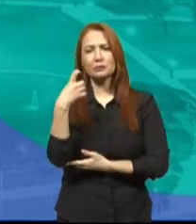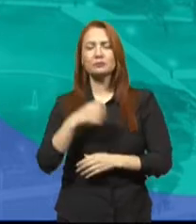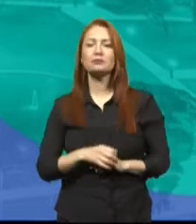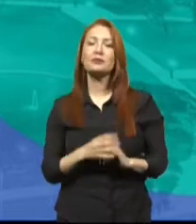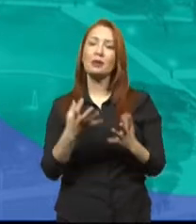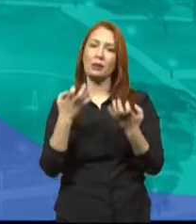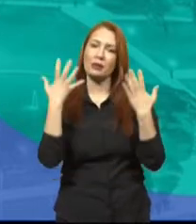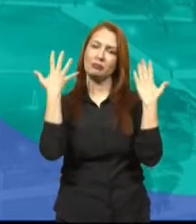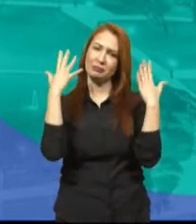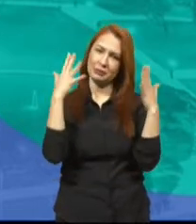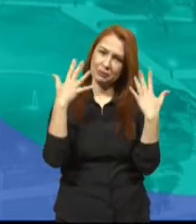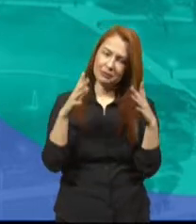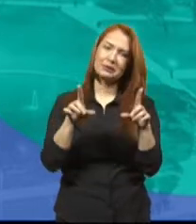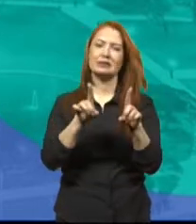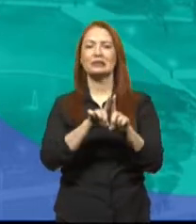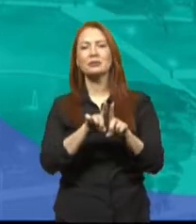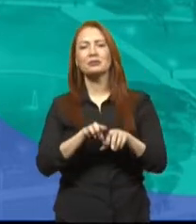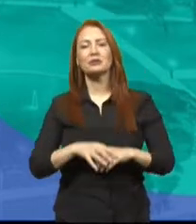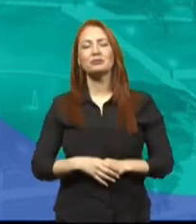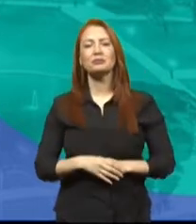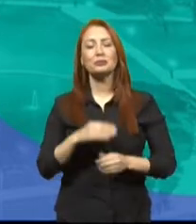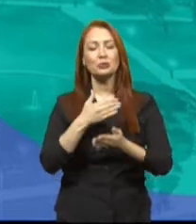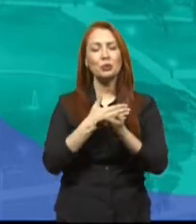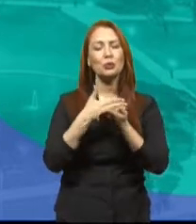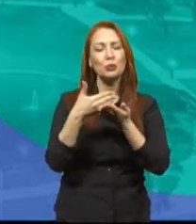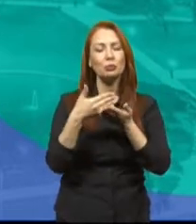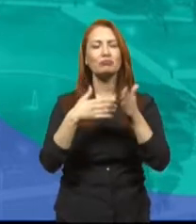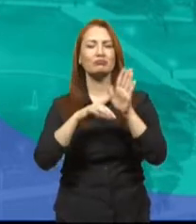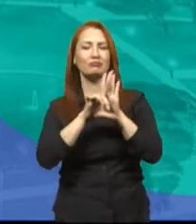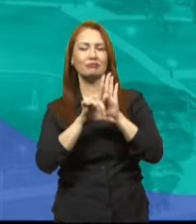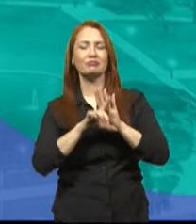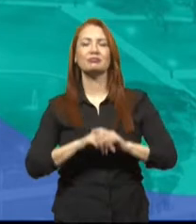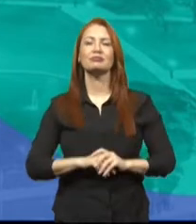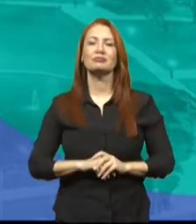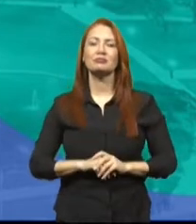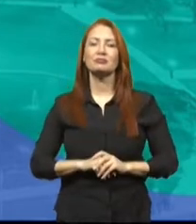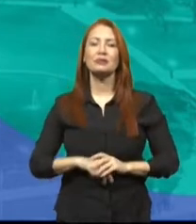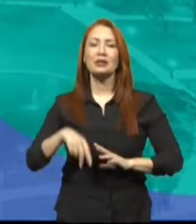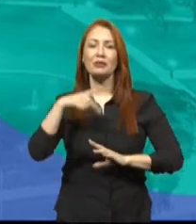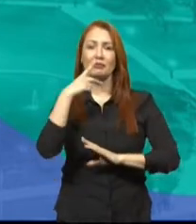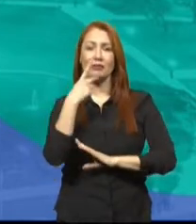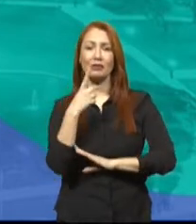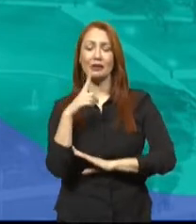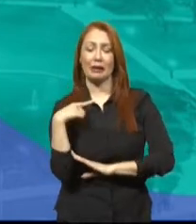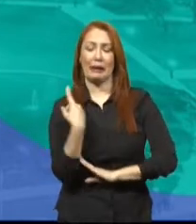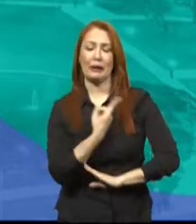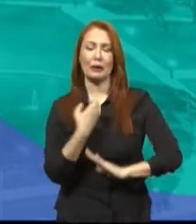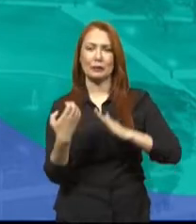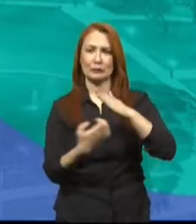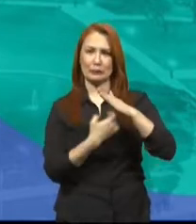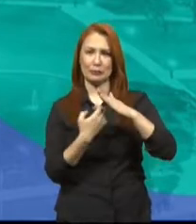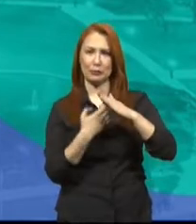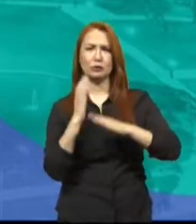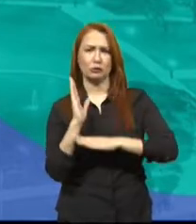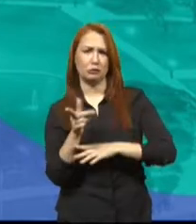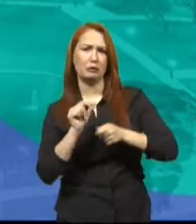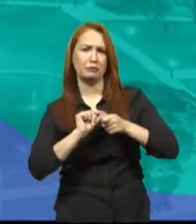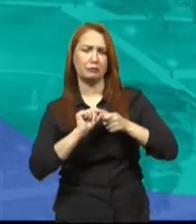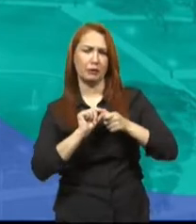parabenizar pelas iniciativas, então, e dizer assim, ó, que a cooperativa, como ela desenvolve esse